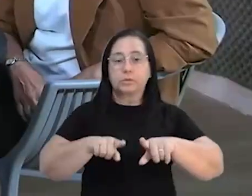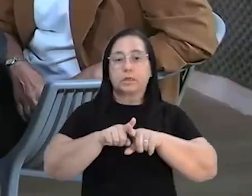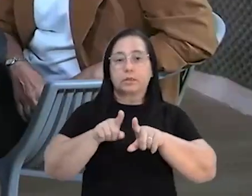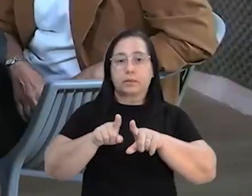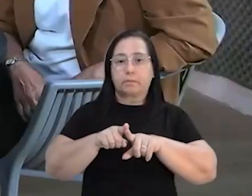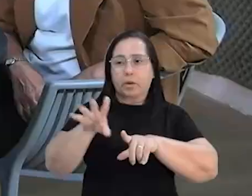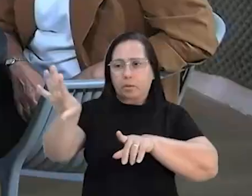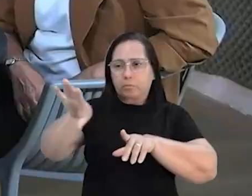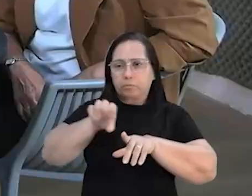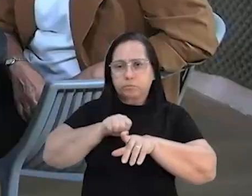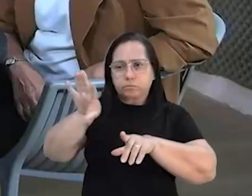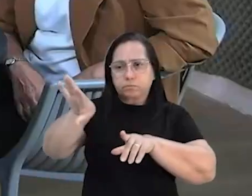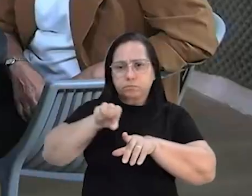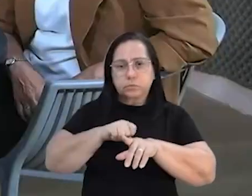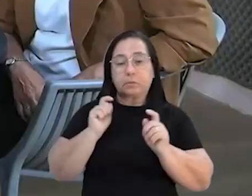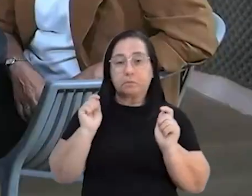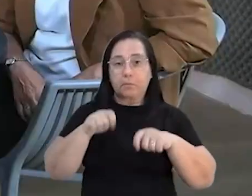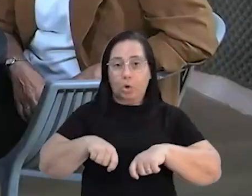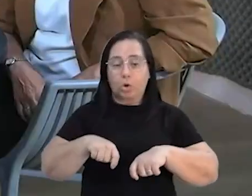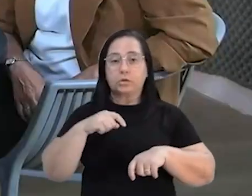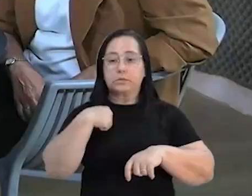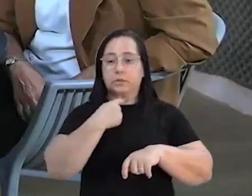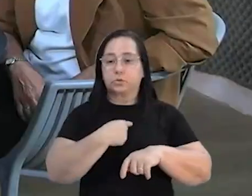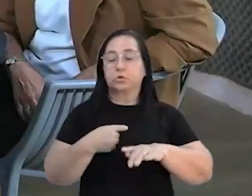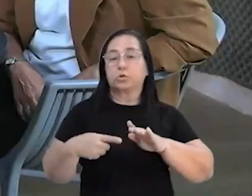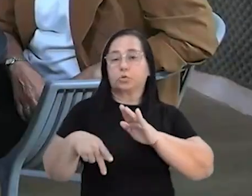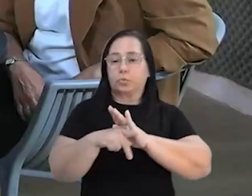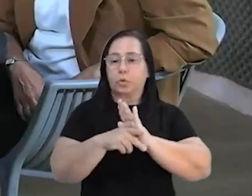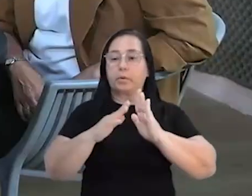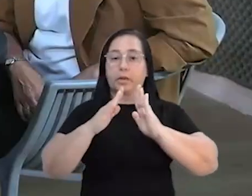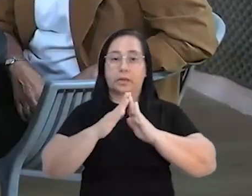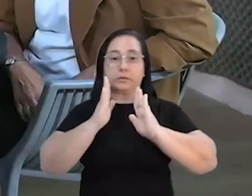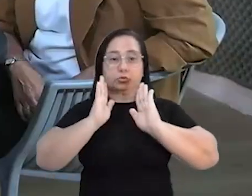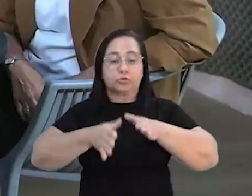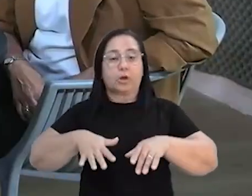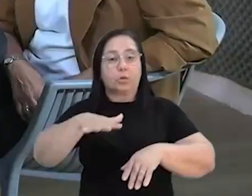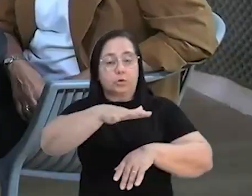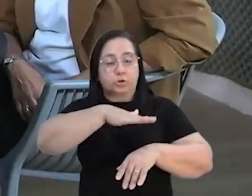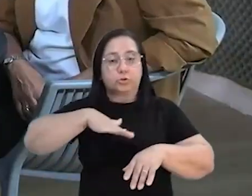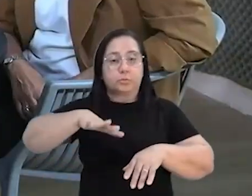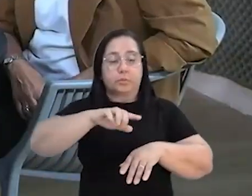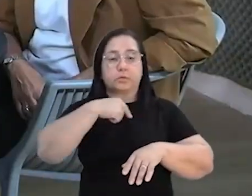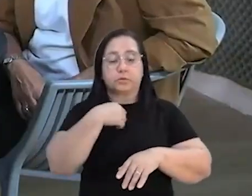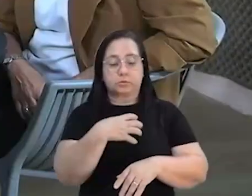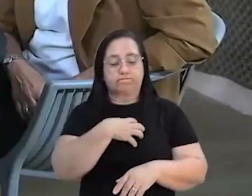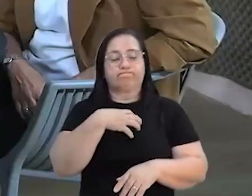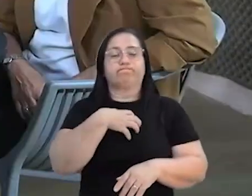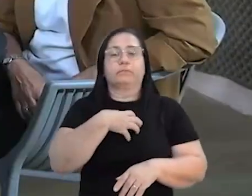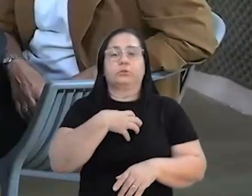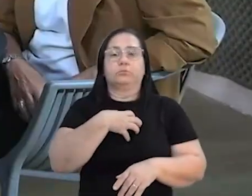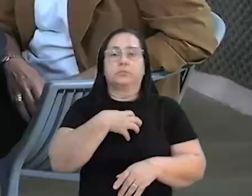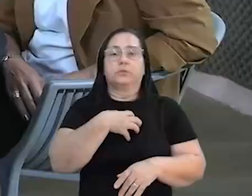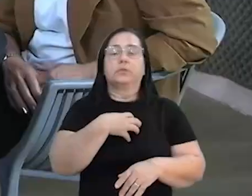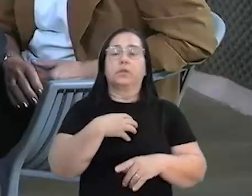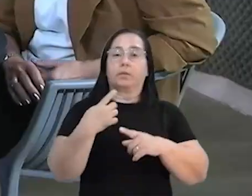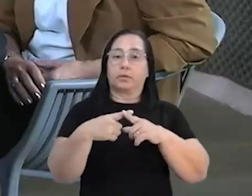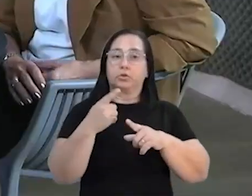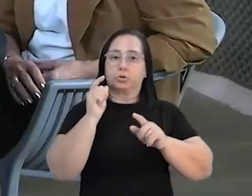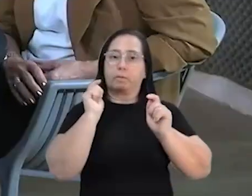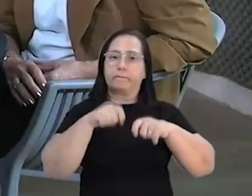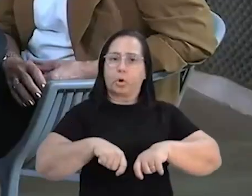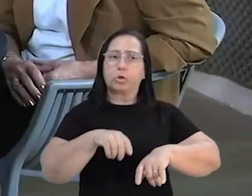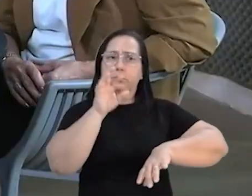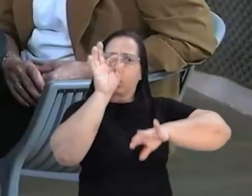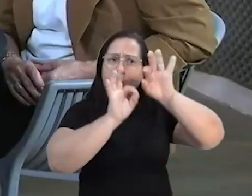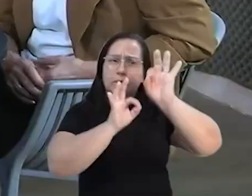absolutamente qualquer coisa que está ao nosso redor, as nossas próprias residências já são esses espaços onde a gente se inspira, onde as coisas estão lá para que a gente possa